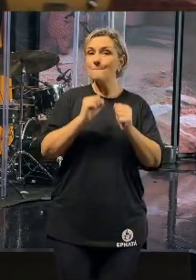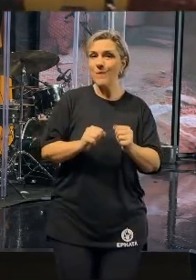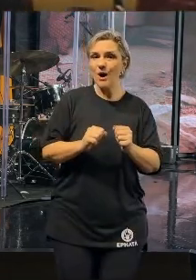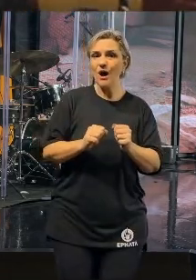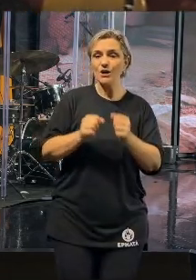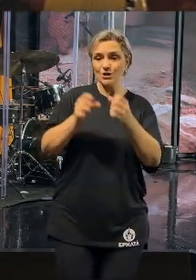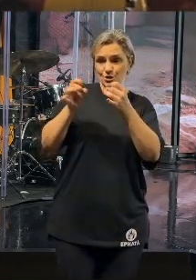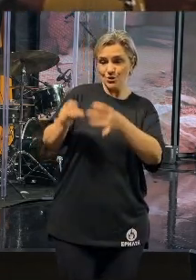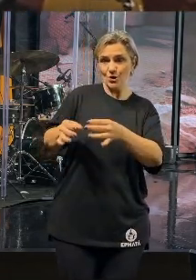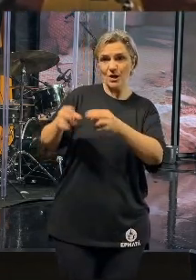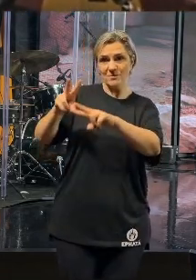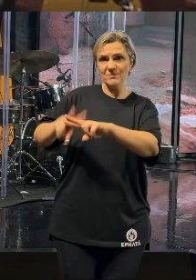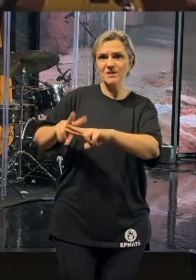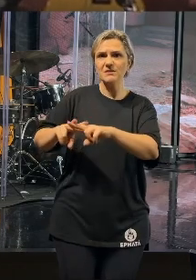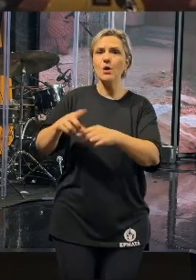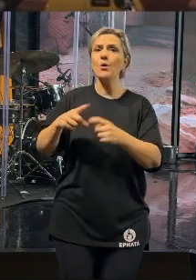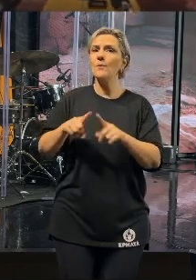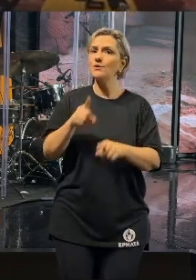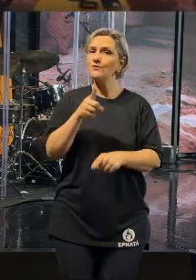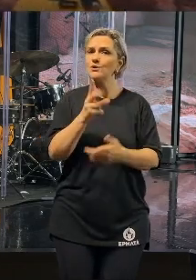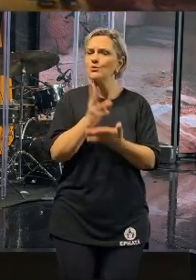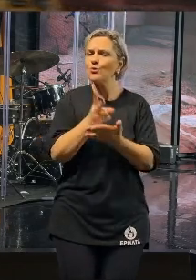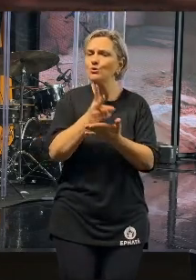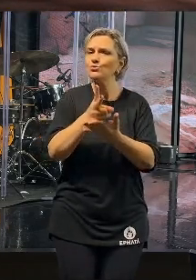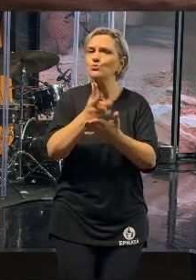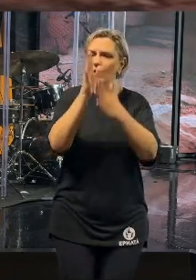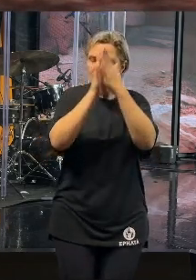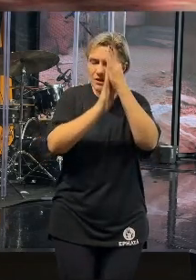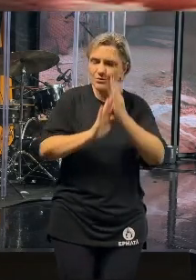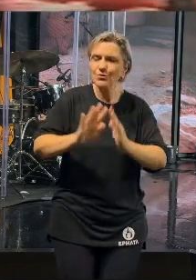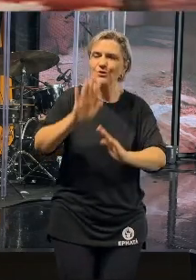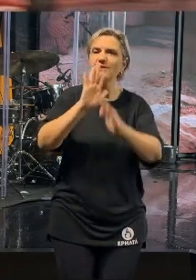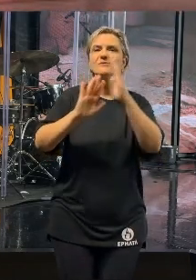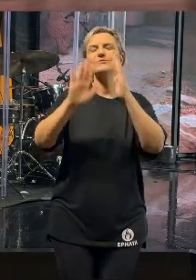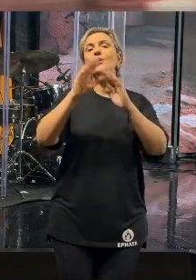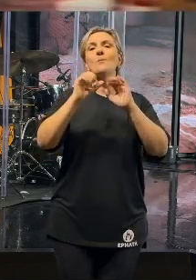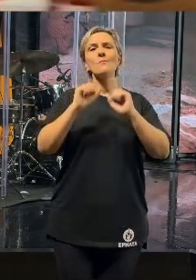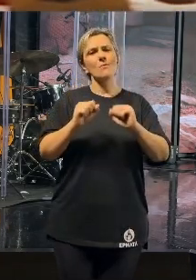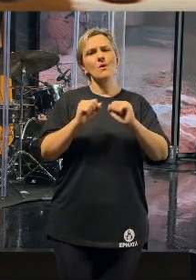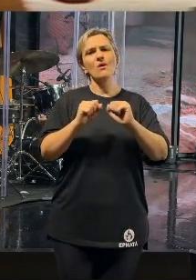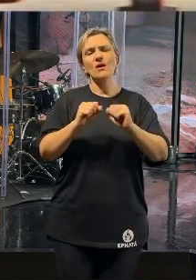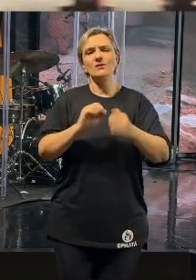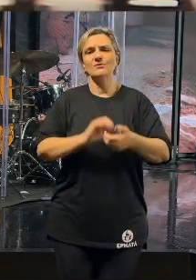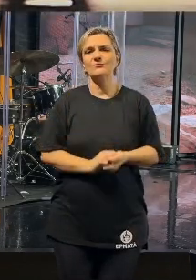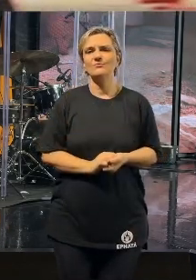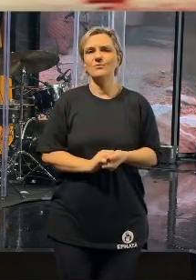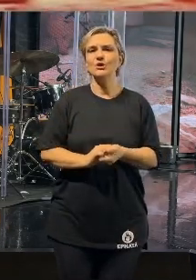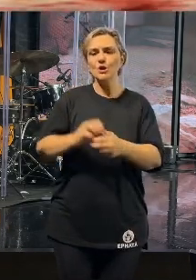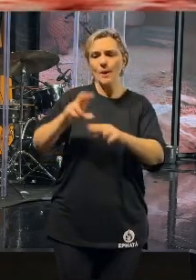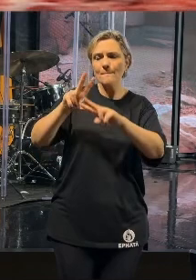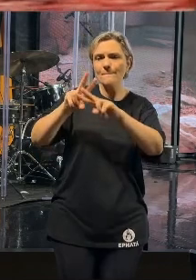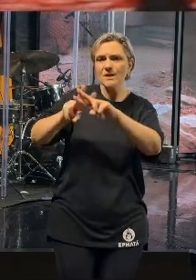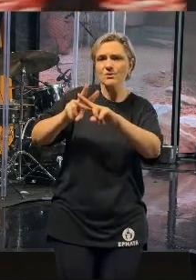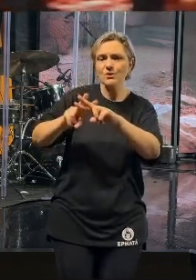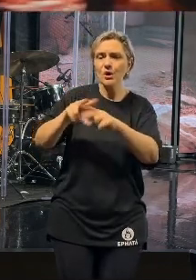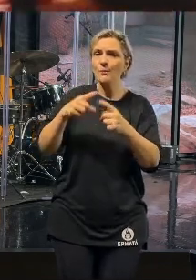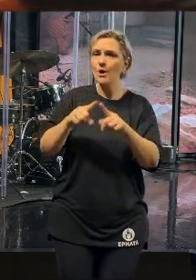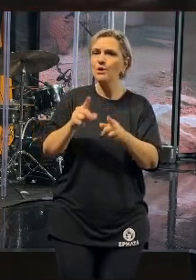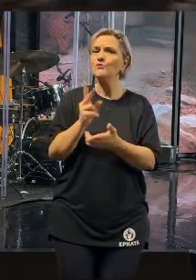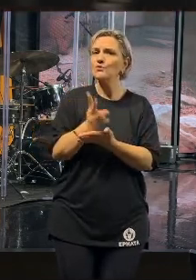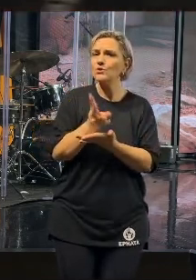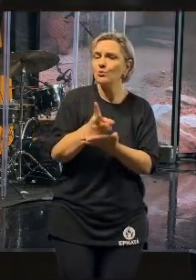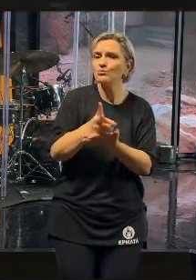Podem te jogar no cárcere, mas você continua adorando. Ei, podem te aprisionar, mas você continua